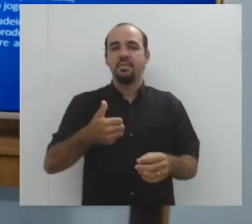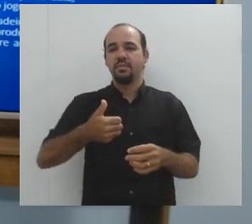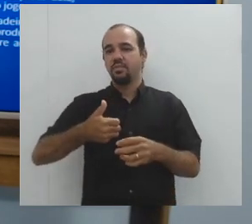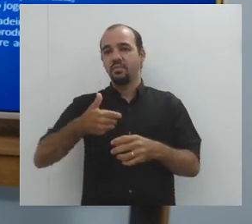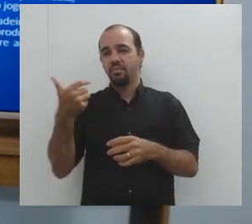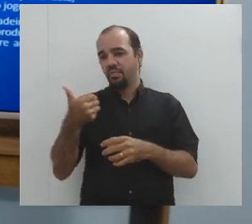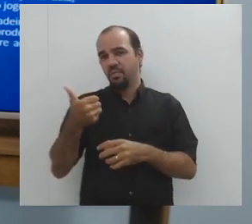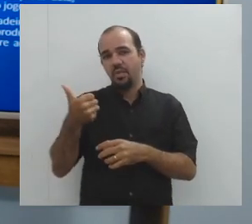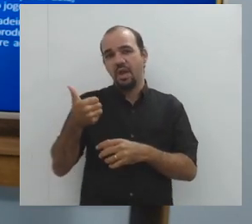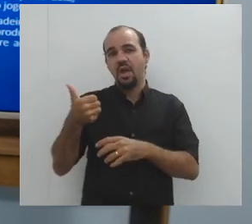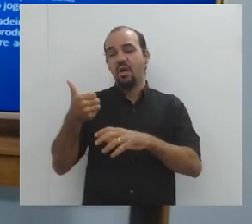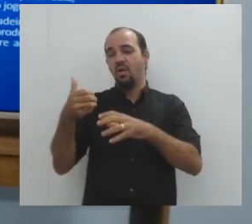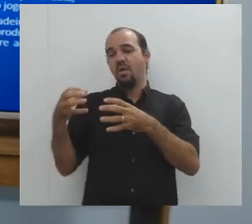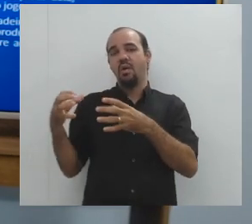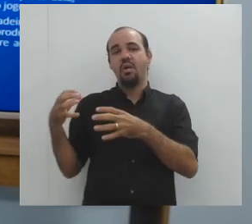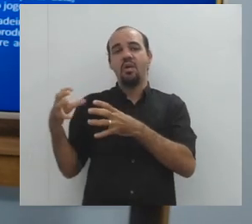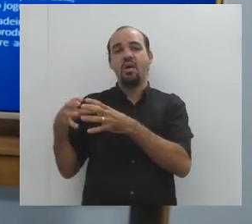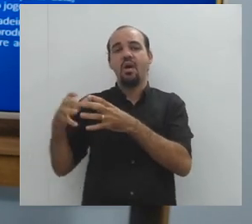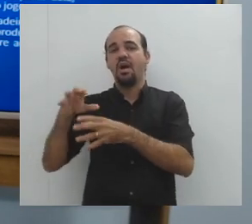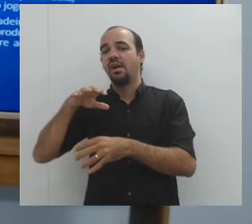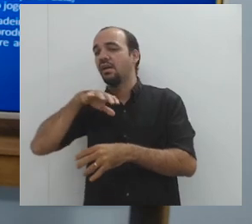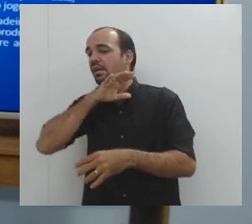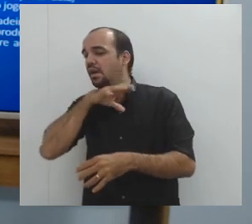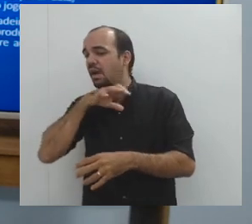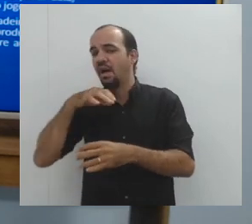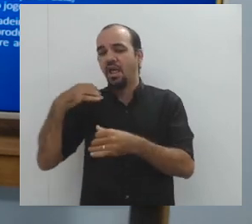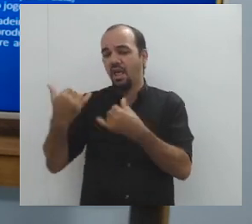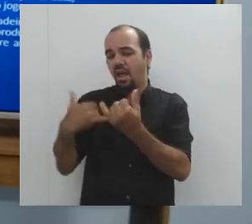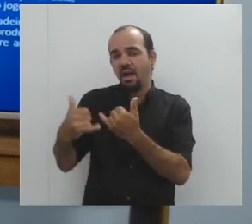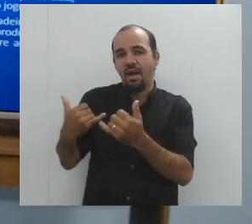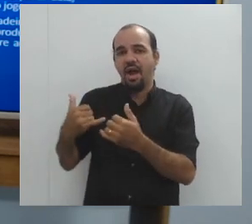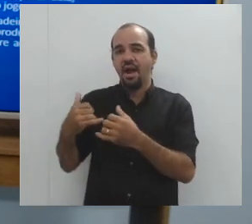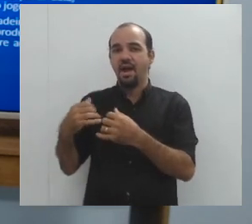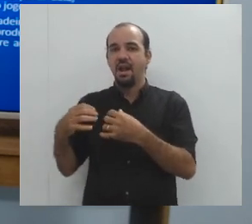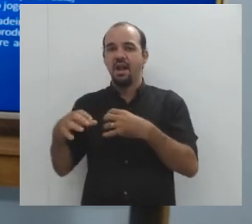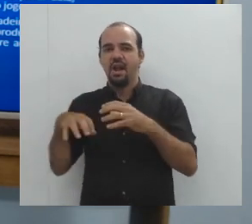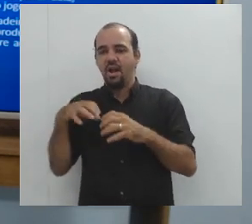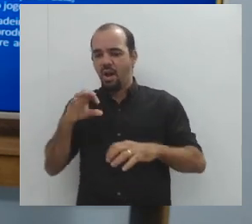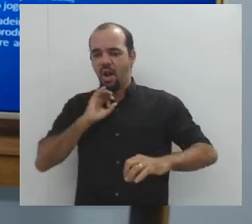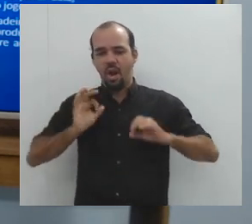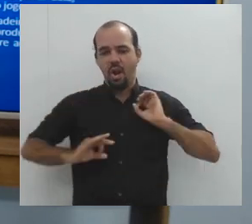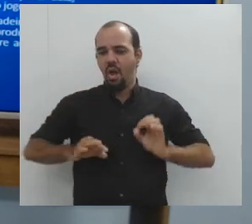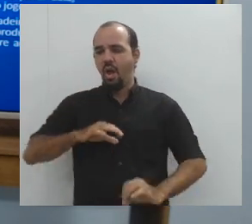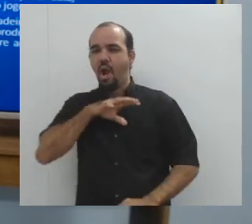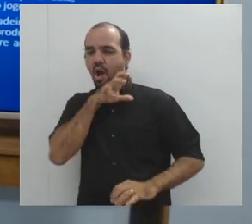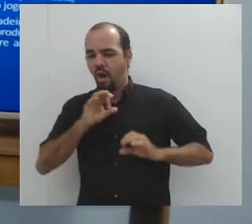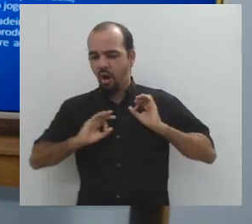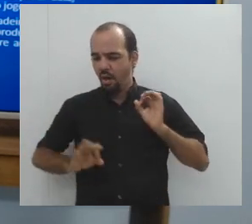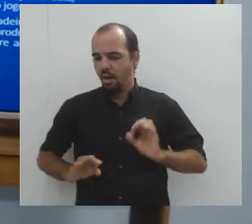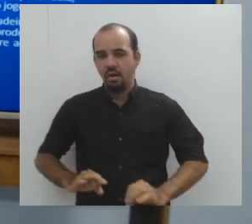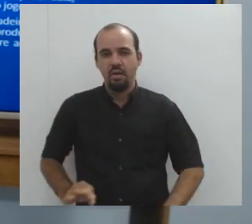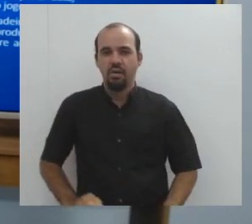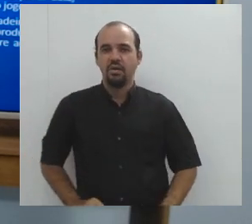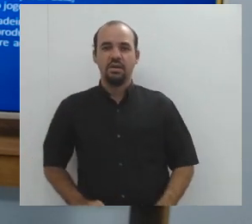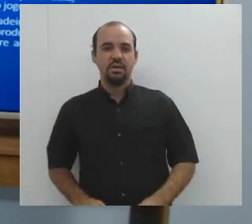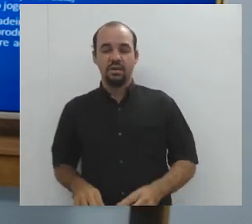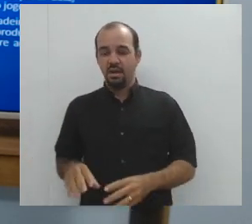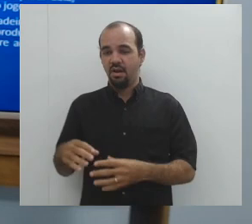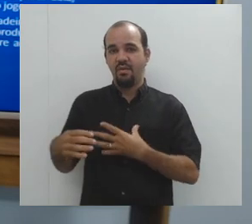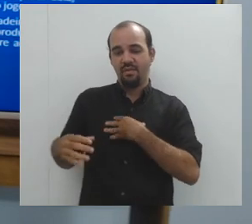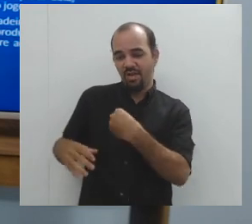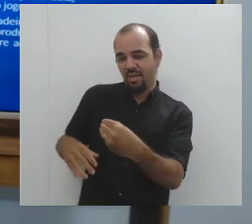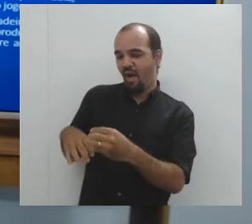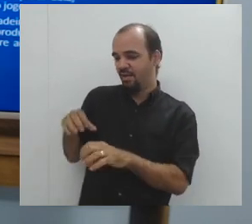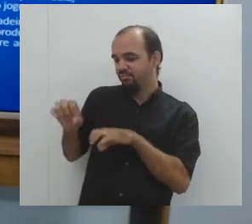a mãe, ela ensina brincando seus filhos a caçarem, a se defenderem, por exemplo.